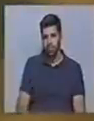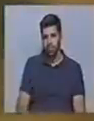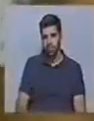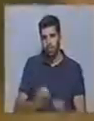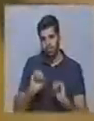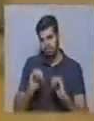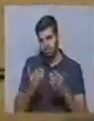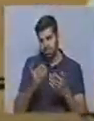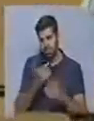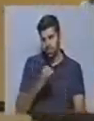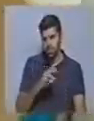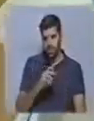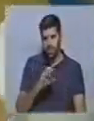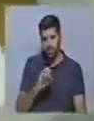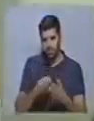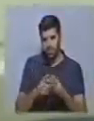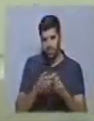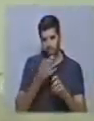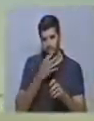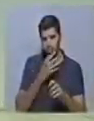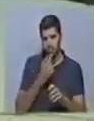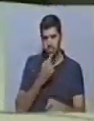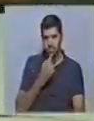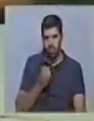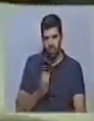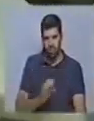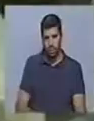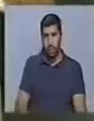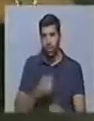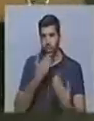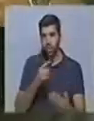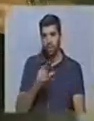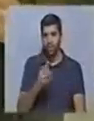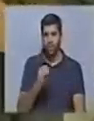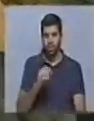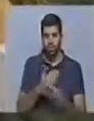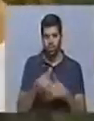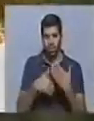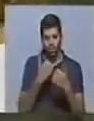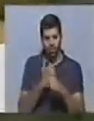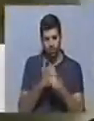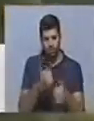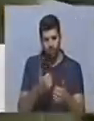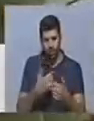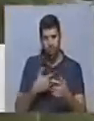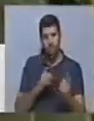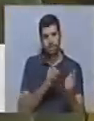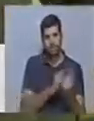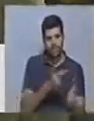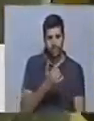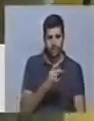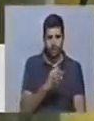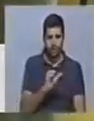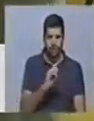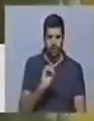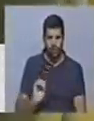princípio, o Tiago também não tem problemas na percepção das cores. Muito bem, muito obrigada, Luís. Continuação de bom trabalho. Eu agora vou só conversar ao Tiago. Anda aqui a conversar comigo.